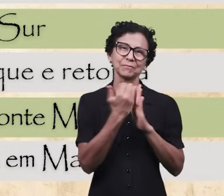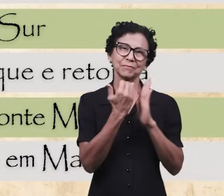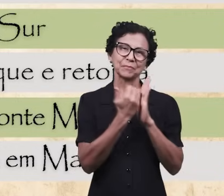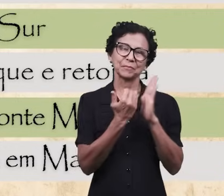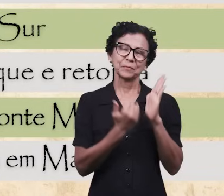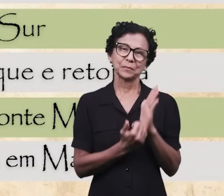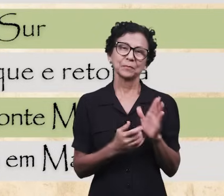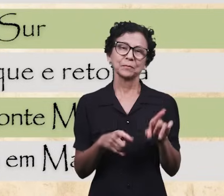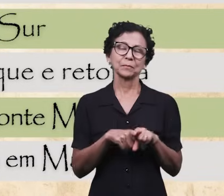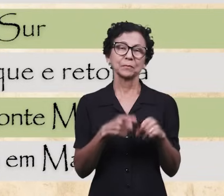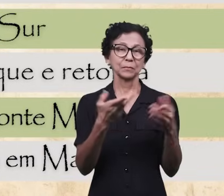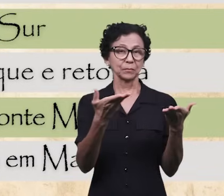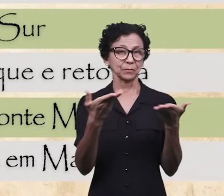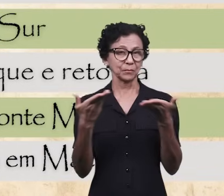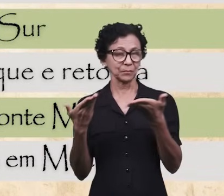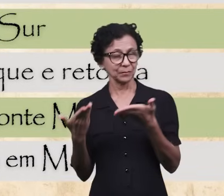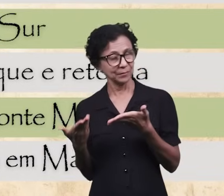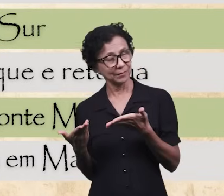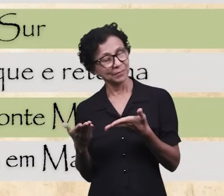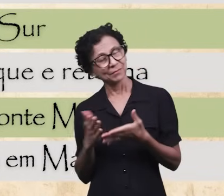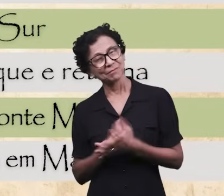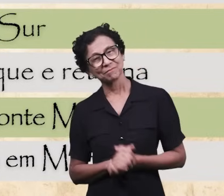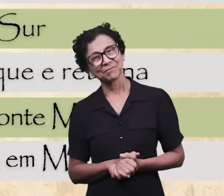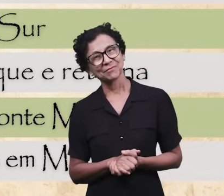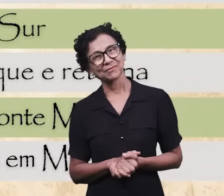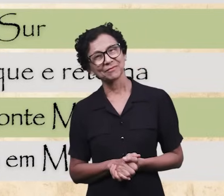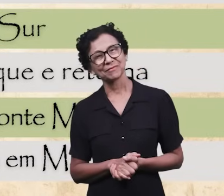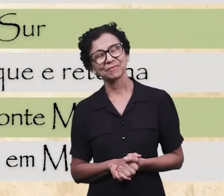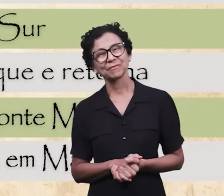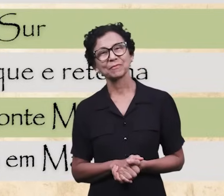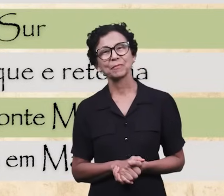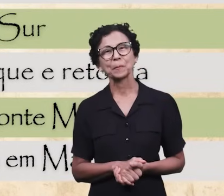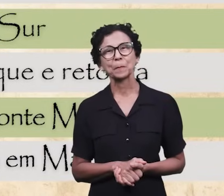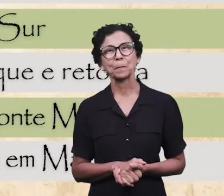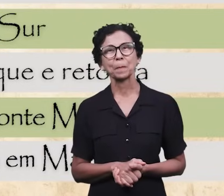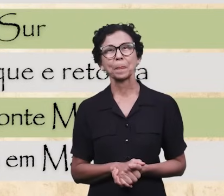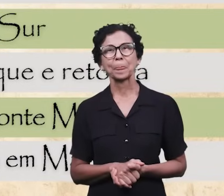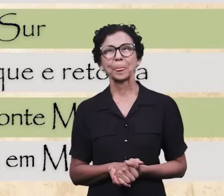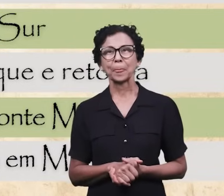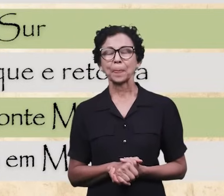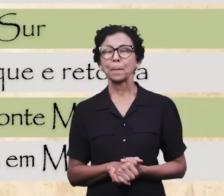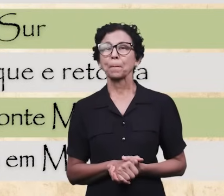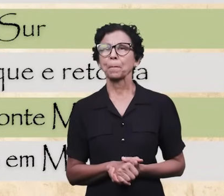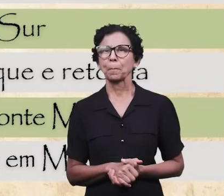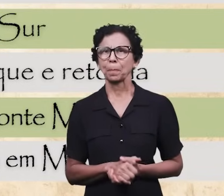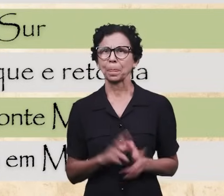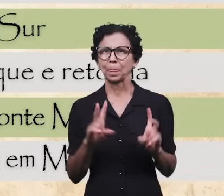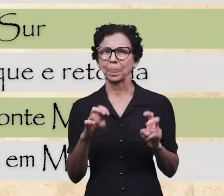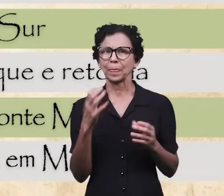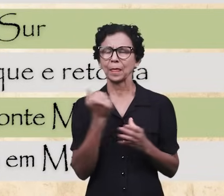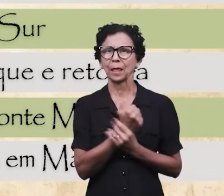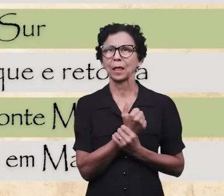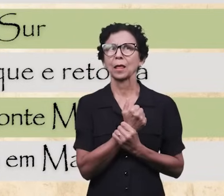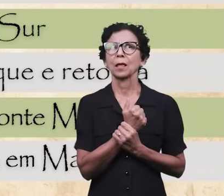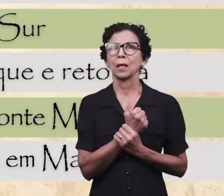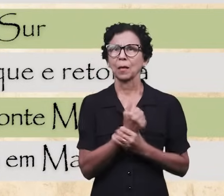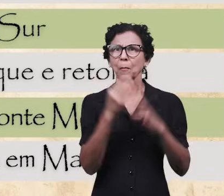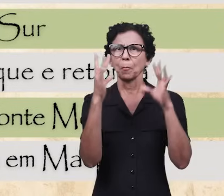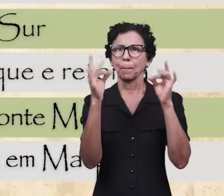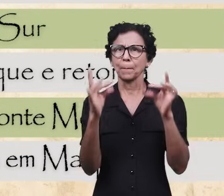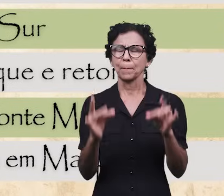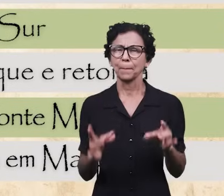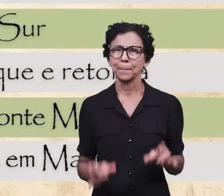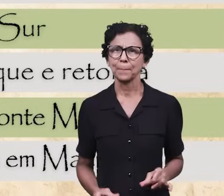aqui o assunto de Abraão, que é vasto. Riquíssimo. E a palavra do Senhor é rica, então nós sabemos